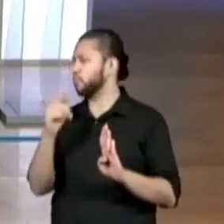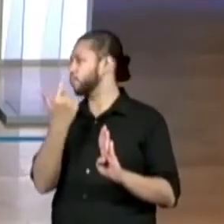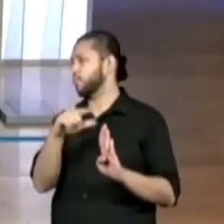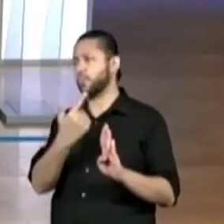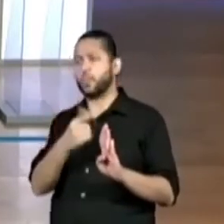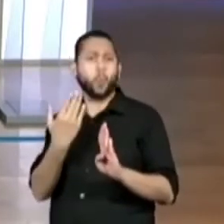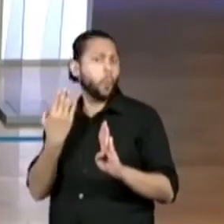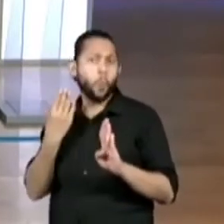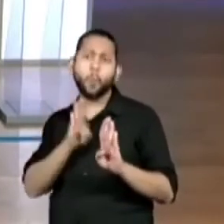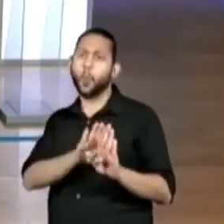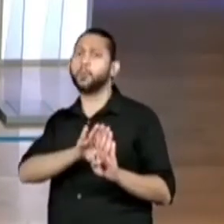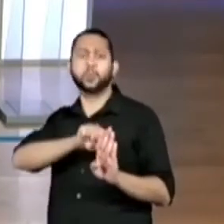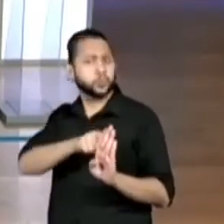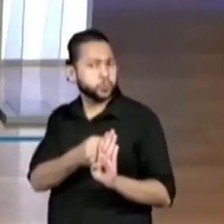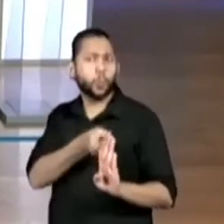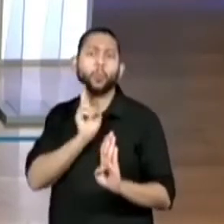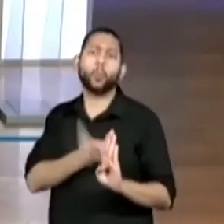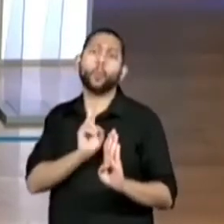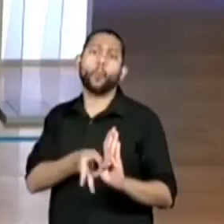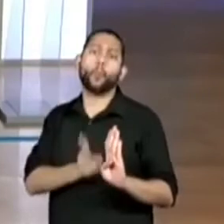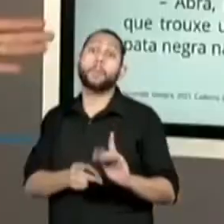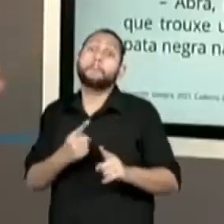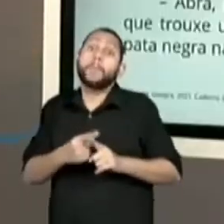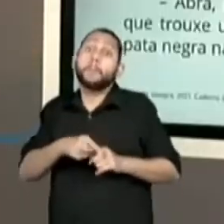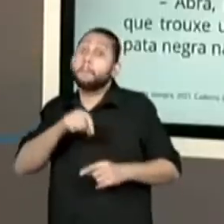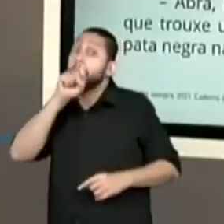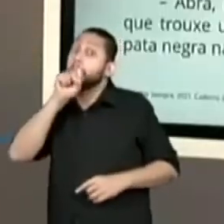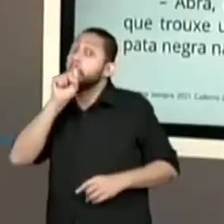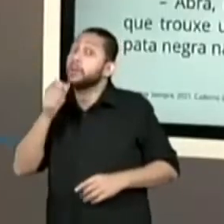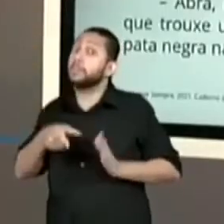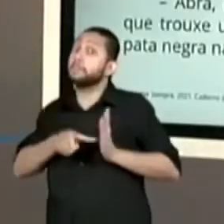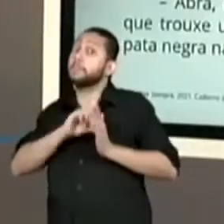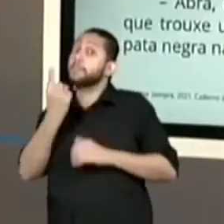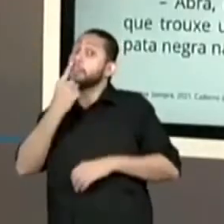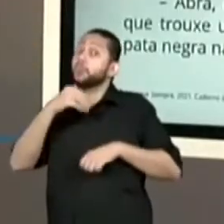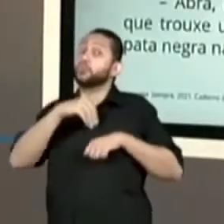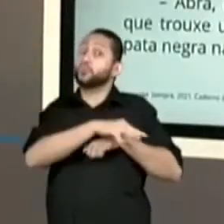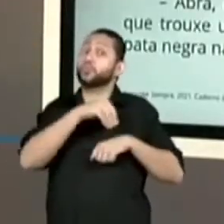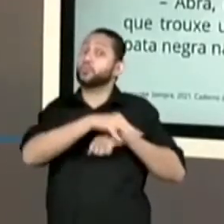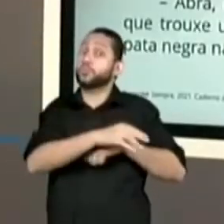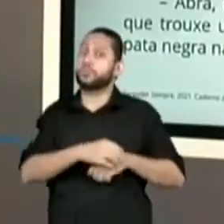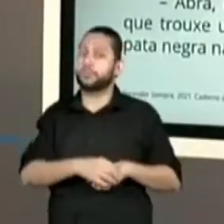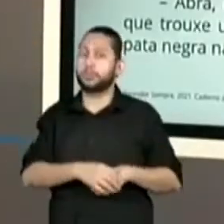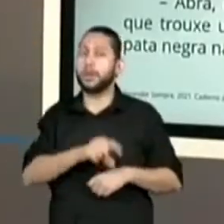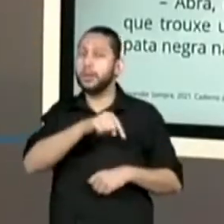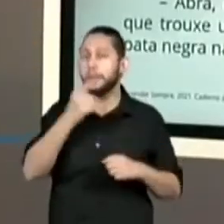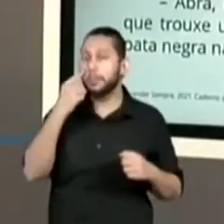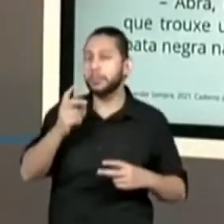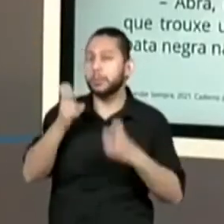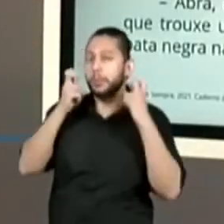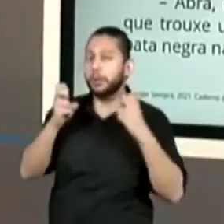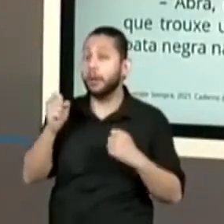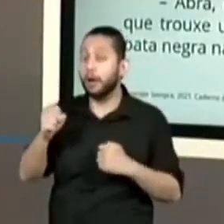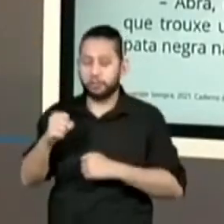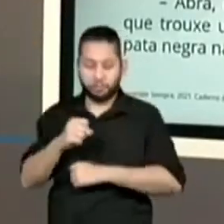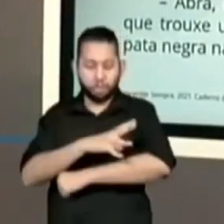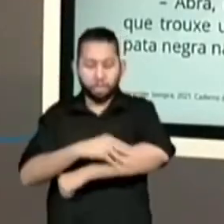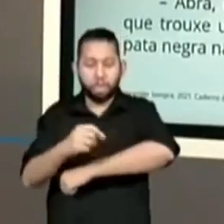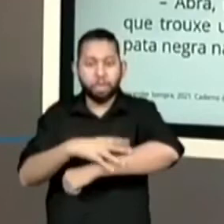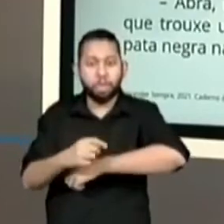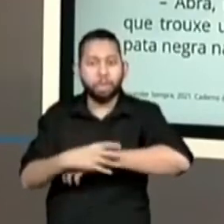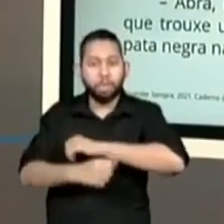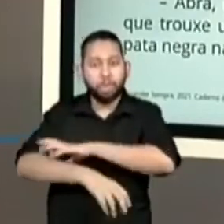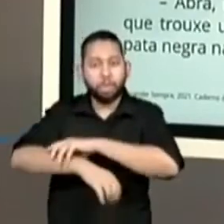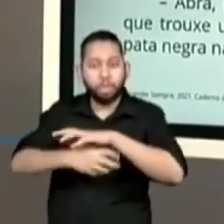que não, porque a mãe deu a dica. Sim. A primeira dica, eles se atentaram muito bem, voz rouca, não abriram. Agora tem